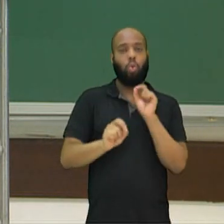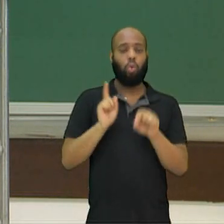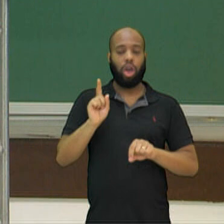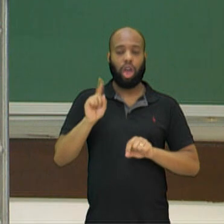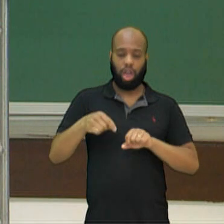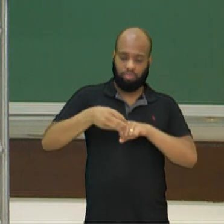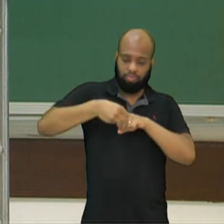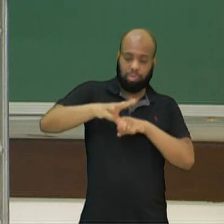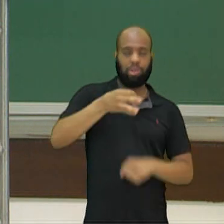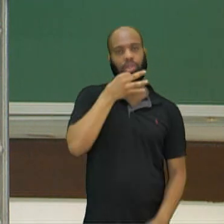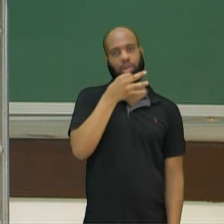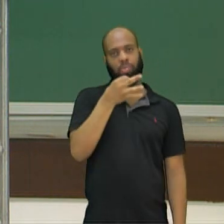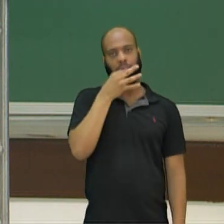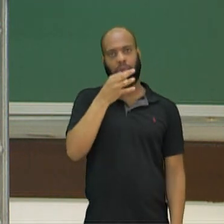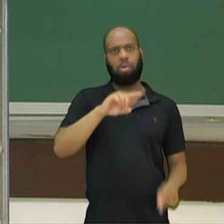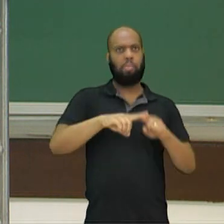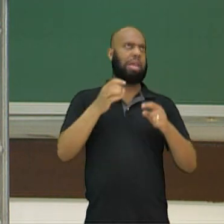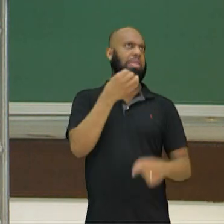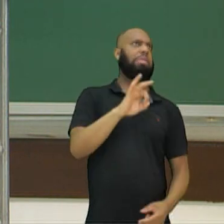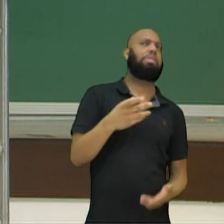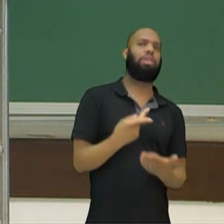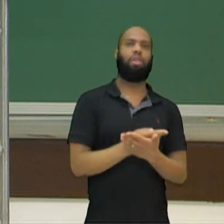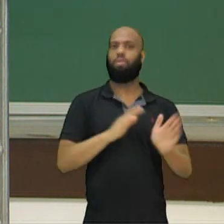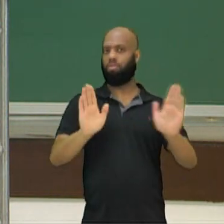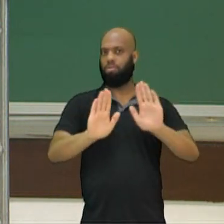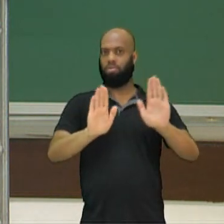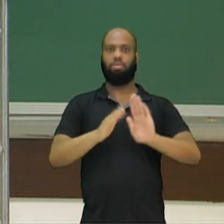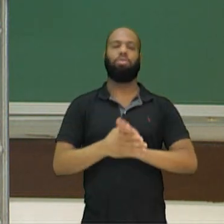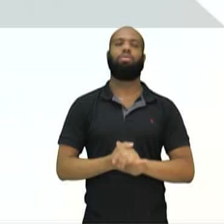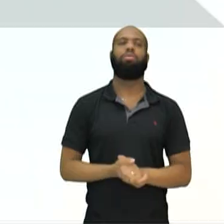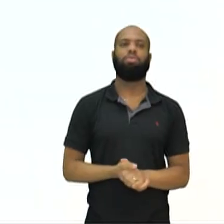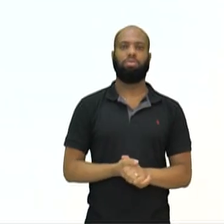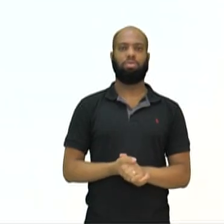conceito fechado de certo ou errado. Vamos verificar.